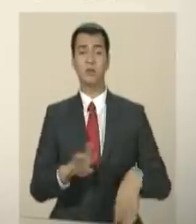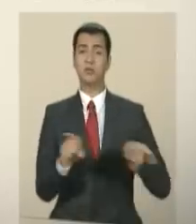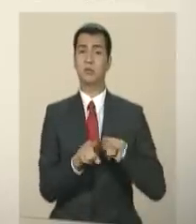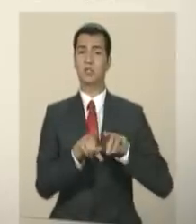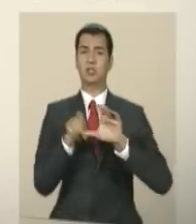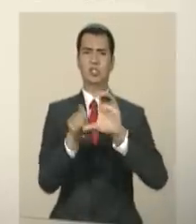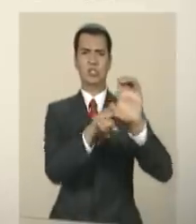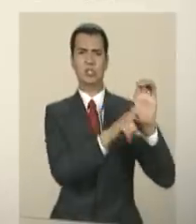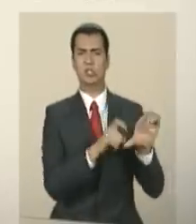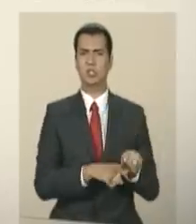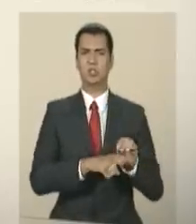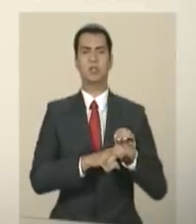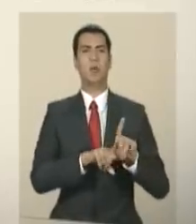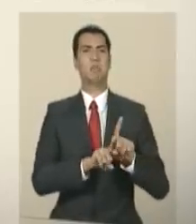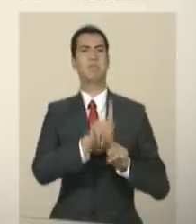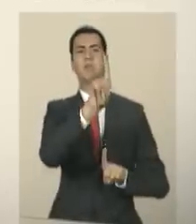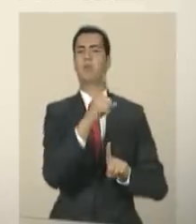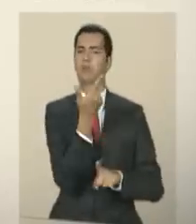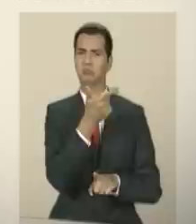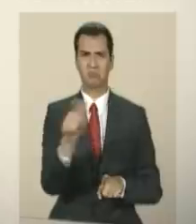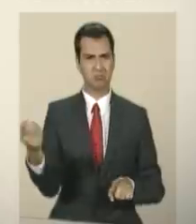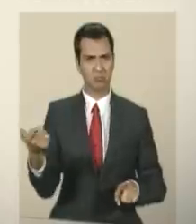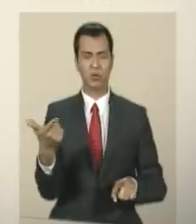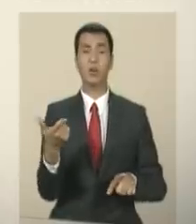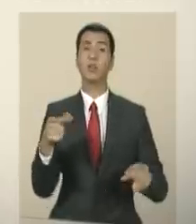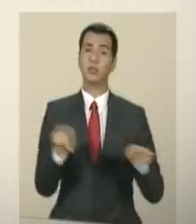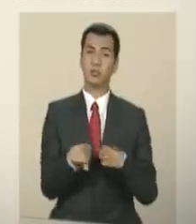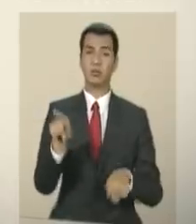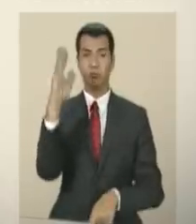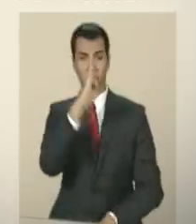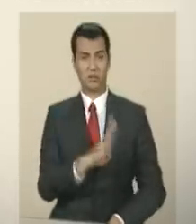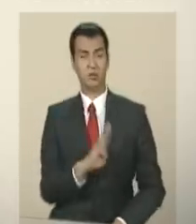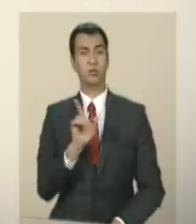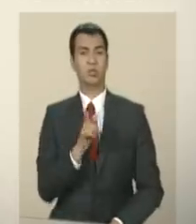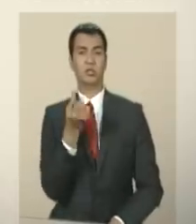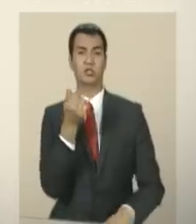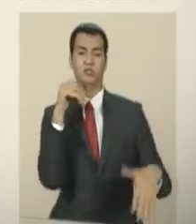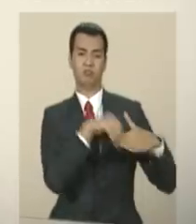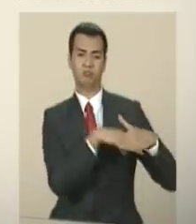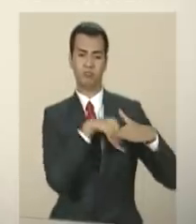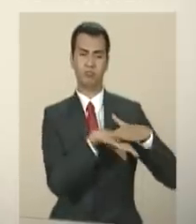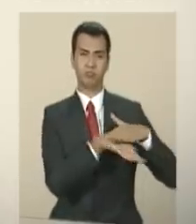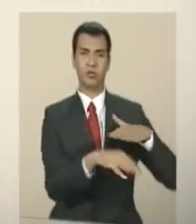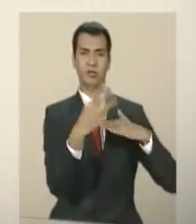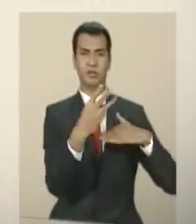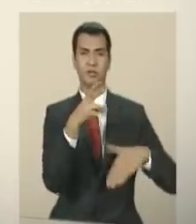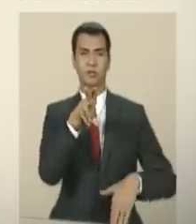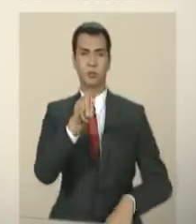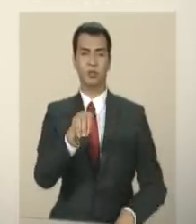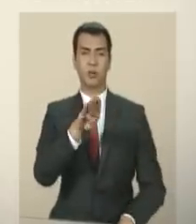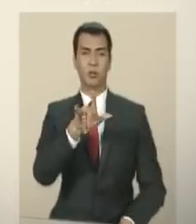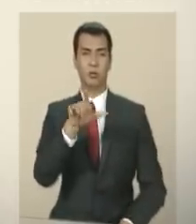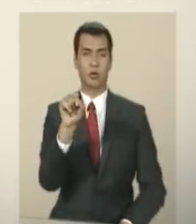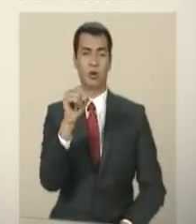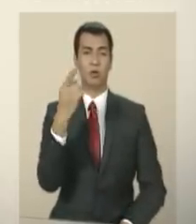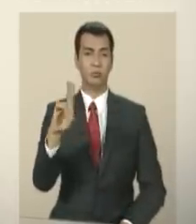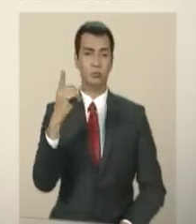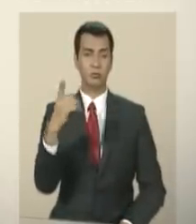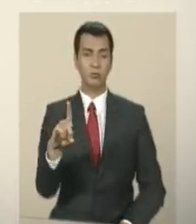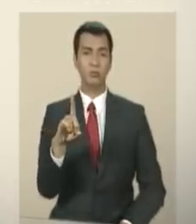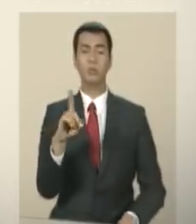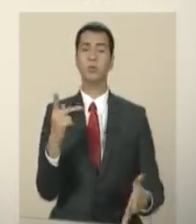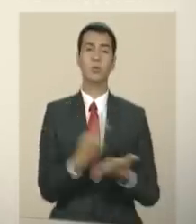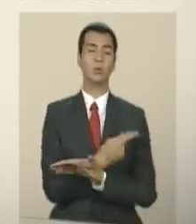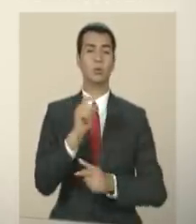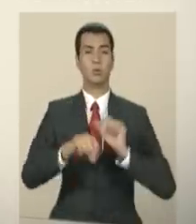contrário nós temos uma reserva de 350 Bilhões de Dólares o que impede Que